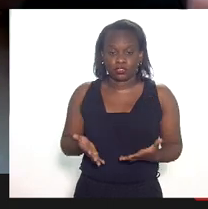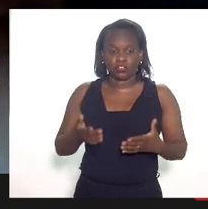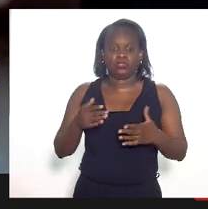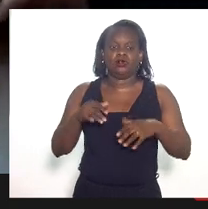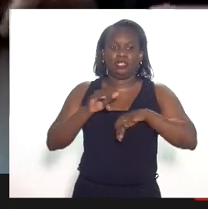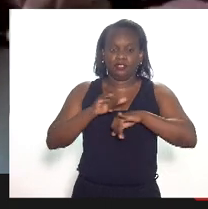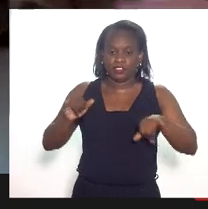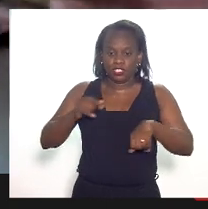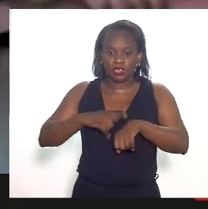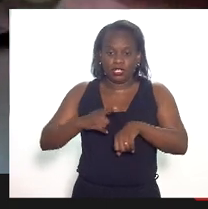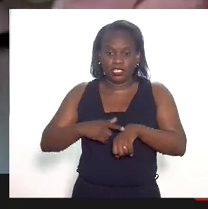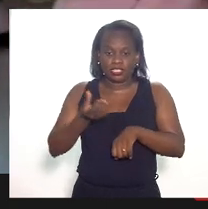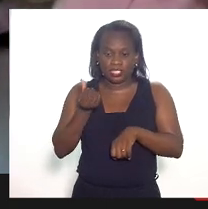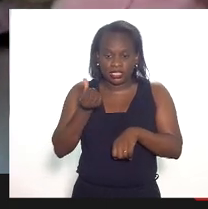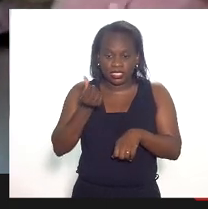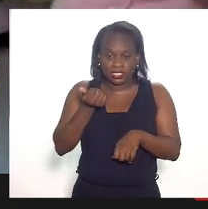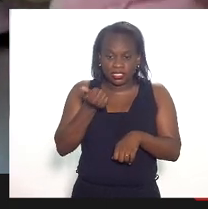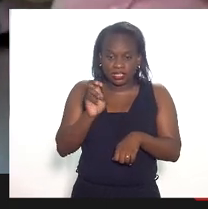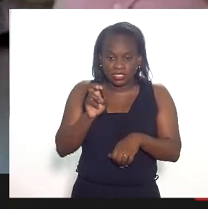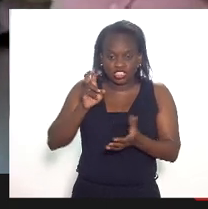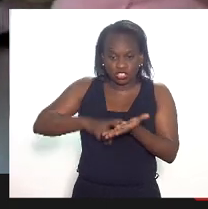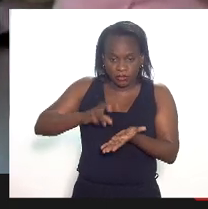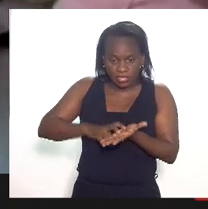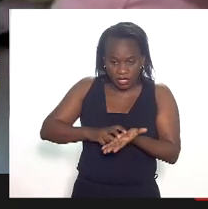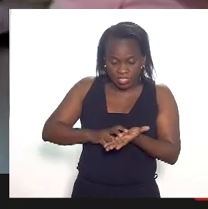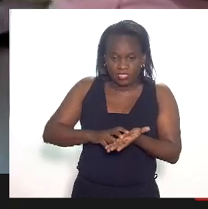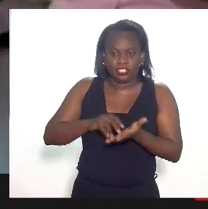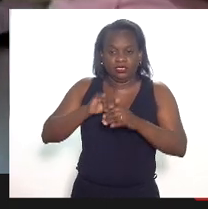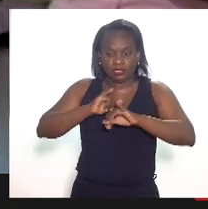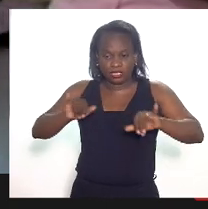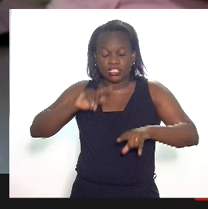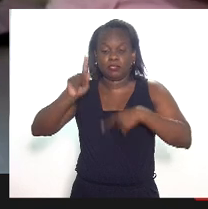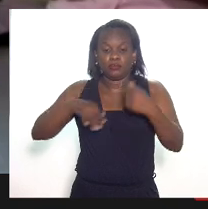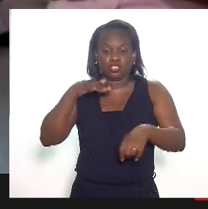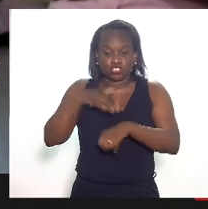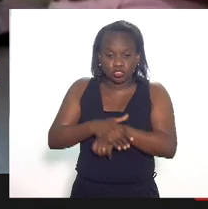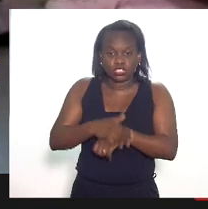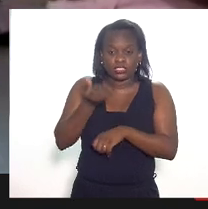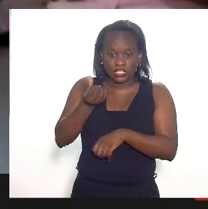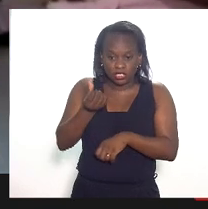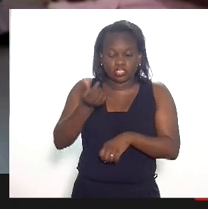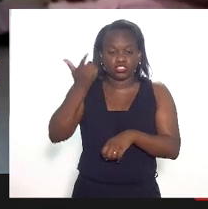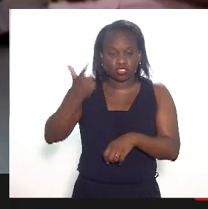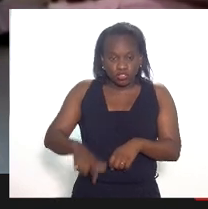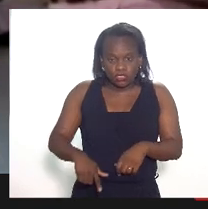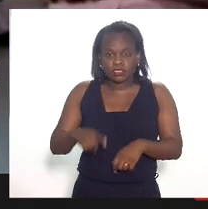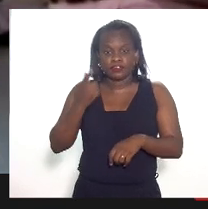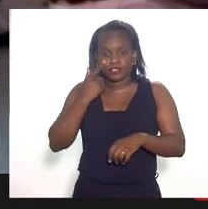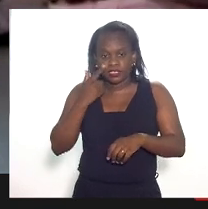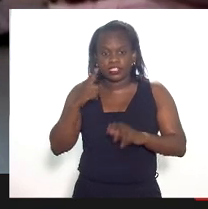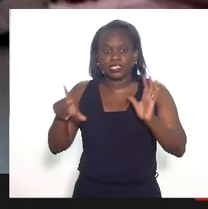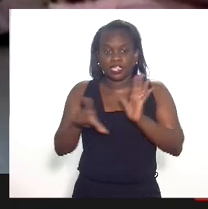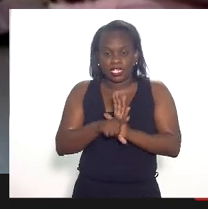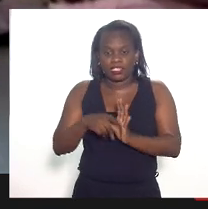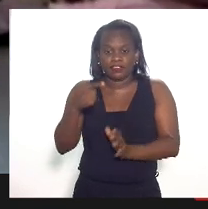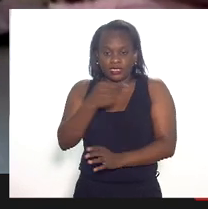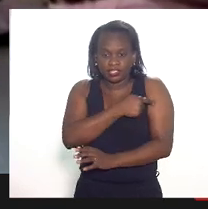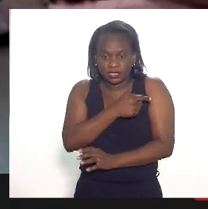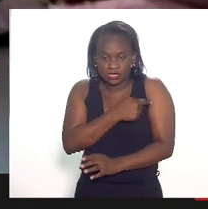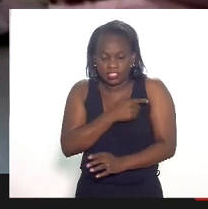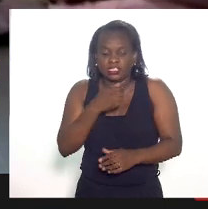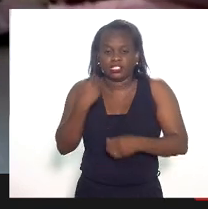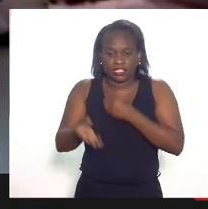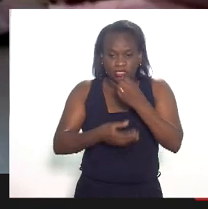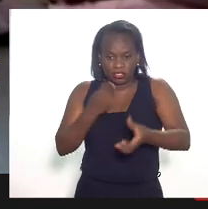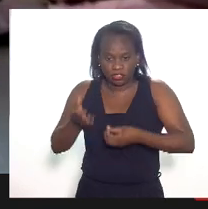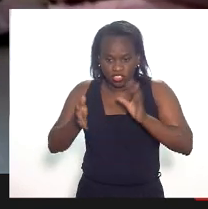aqui às 6h15 da manhã e voltamos às 18 horas. Nós entregamos, além das vacinas, entregamos também kit